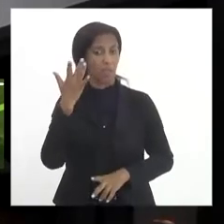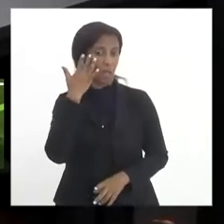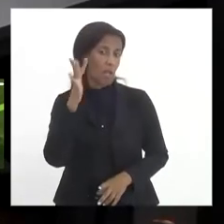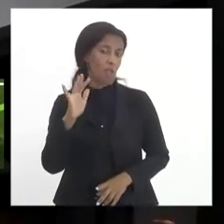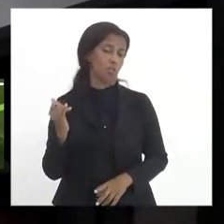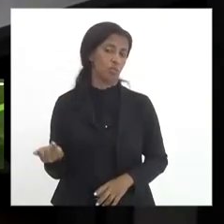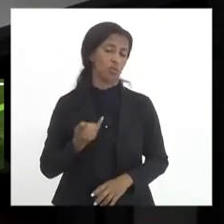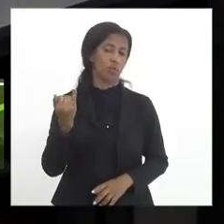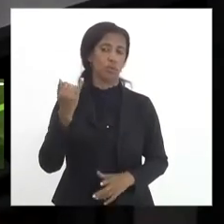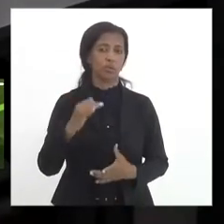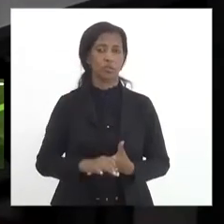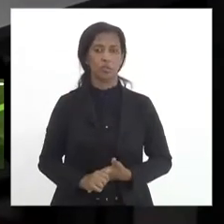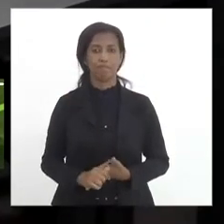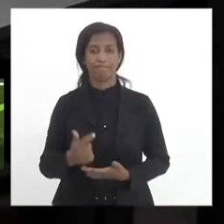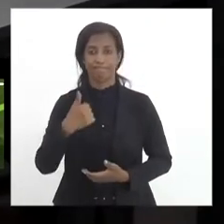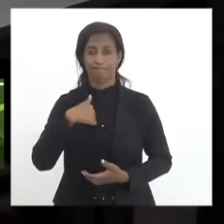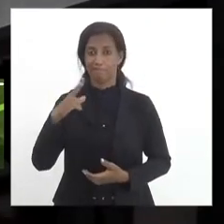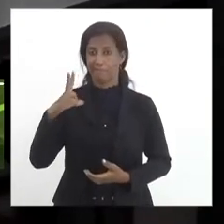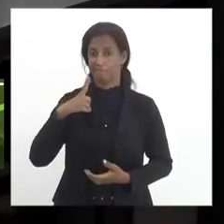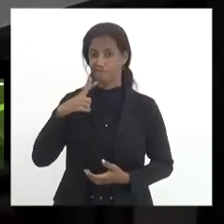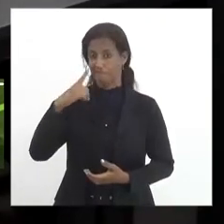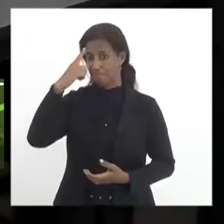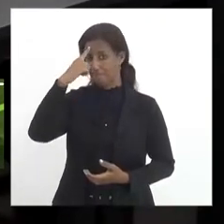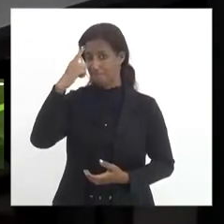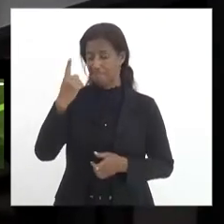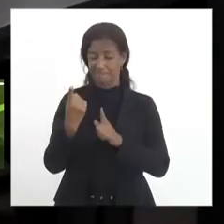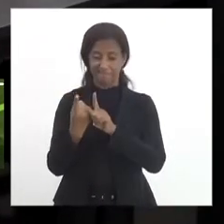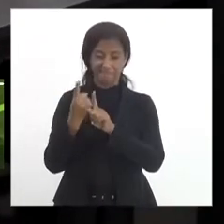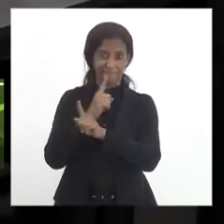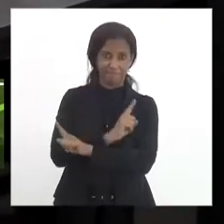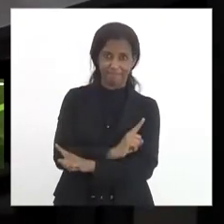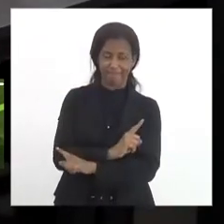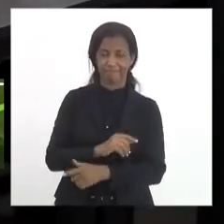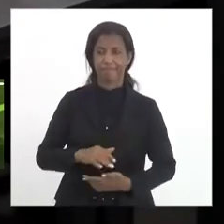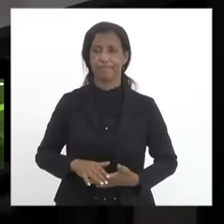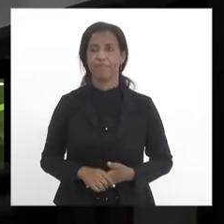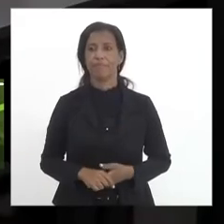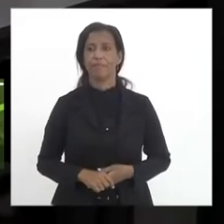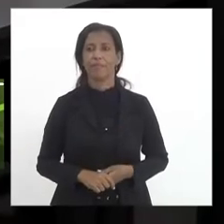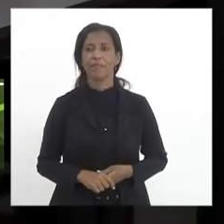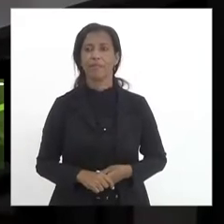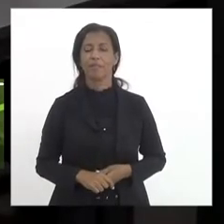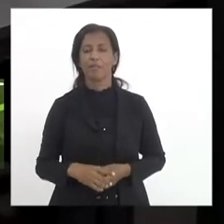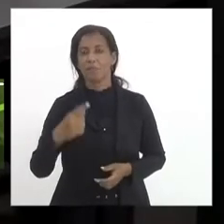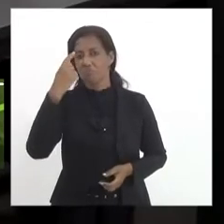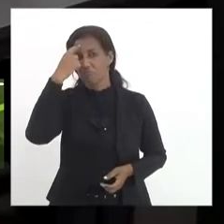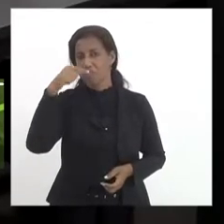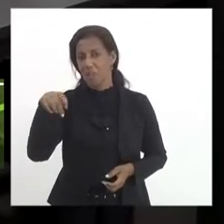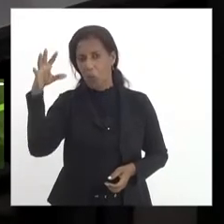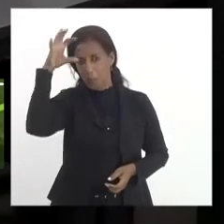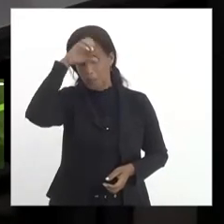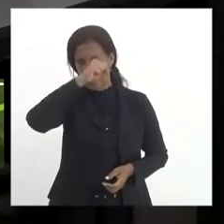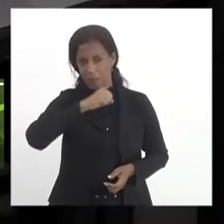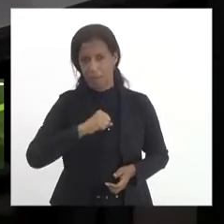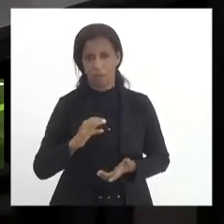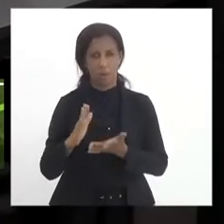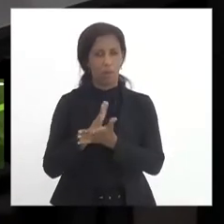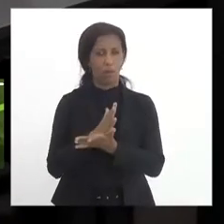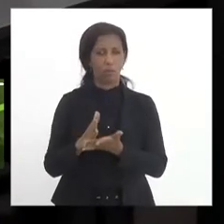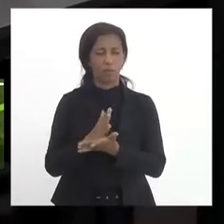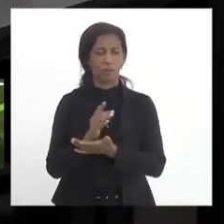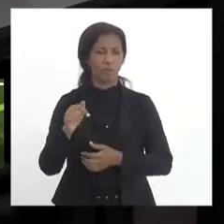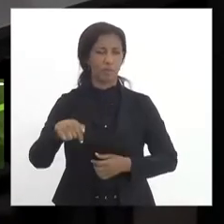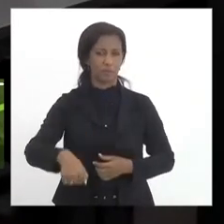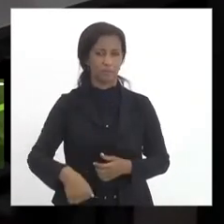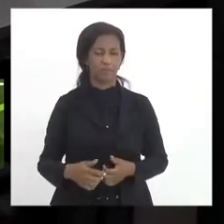importante. Eu, particularmente, divido, votarei contra. Não sei se vocês estão compreendendo o que eu quero dizer, porque algumas vezes aqui, deputado